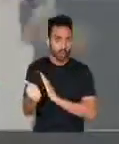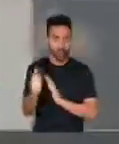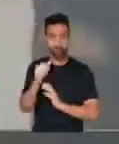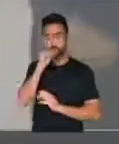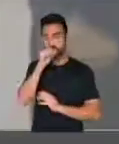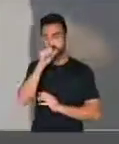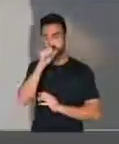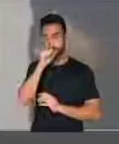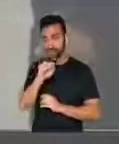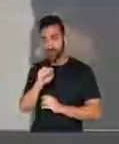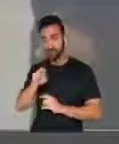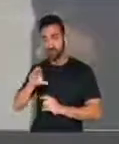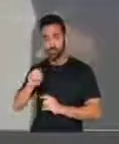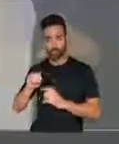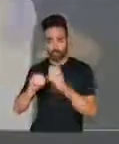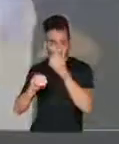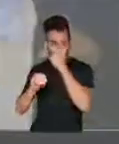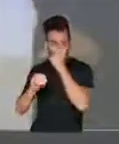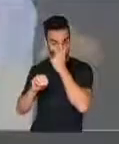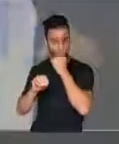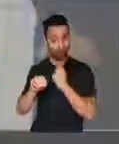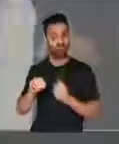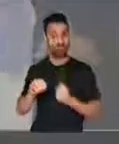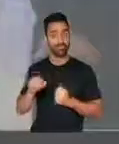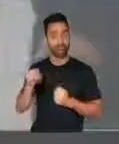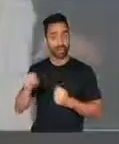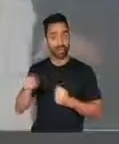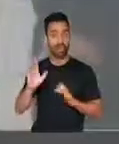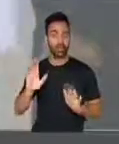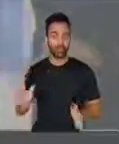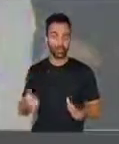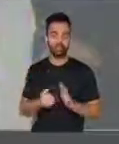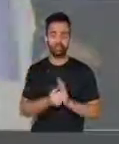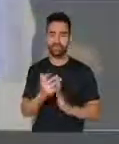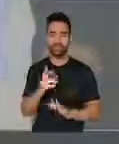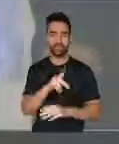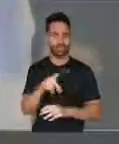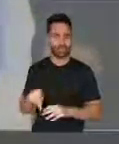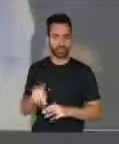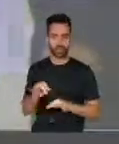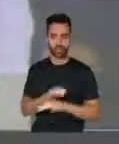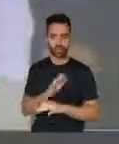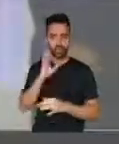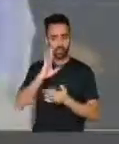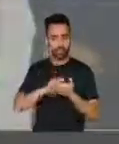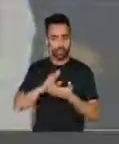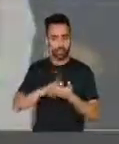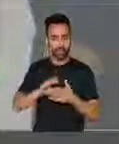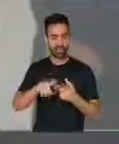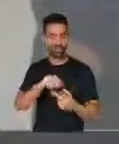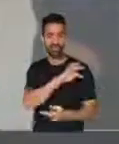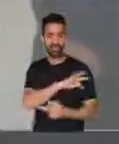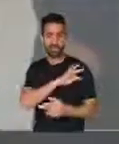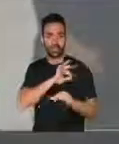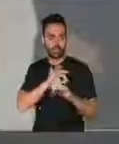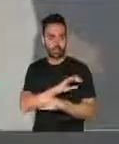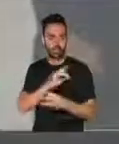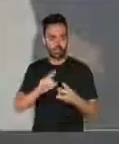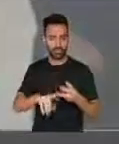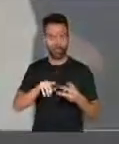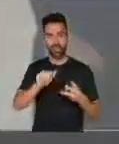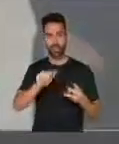laranja então lá foi homenageado vários professores vários técnicos vários